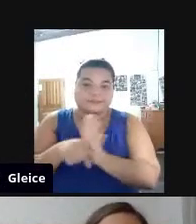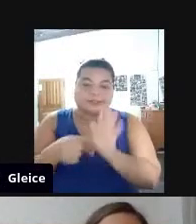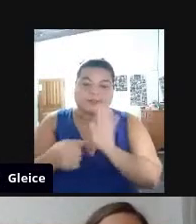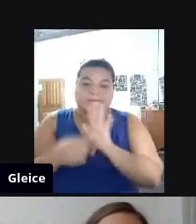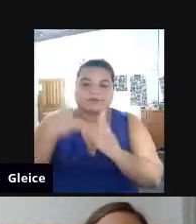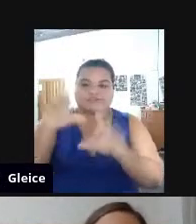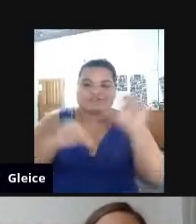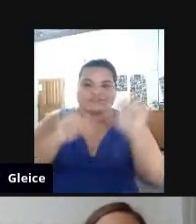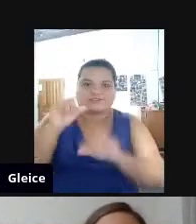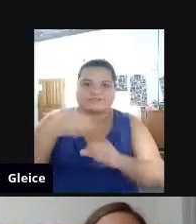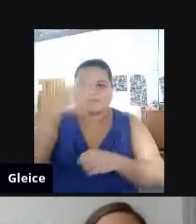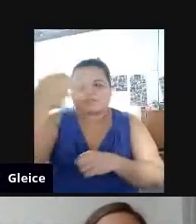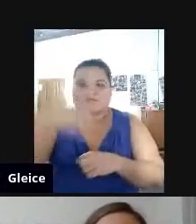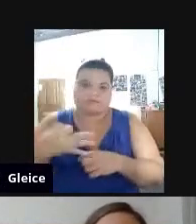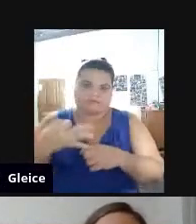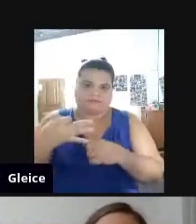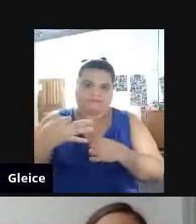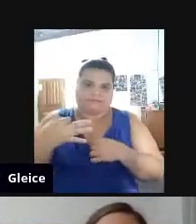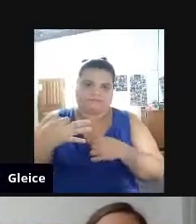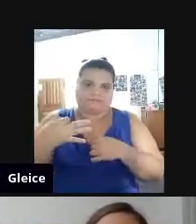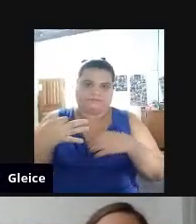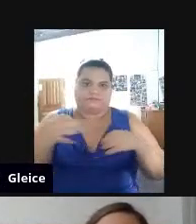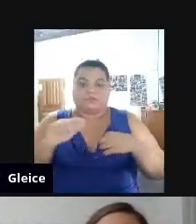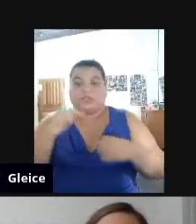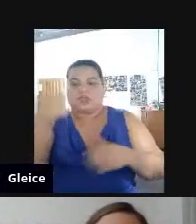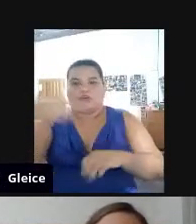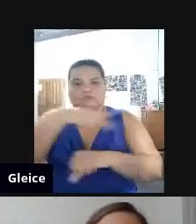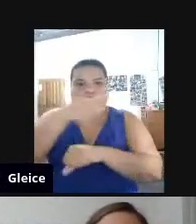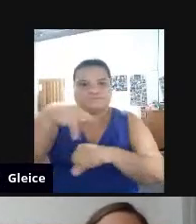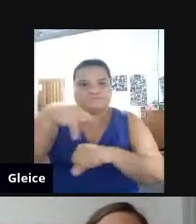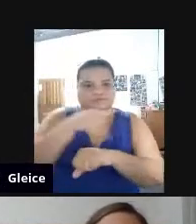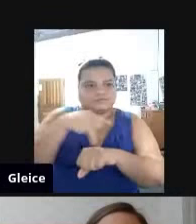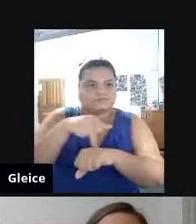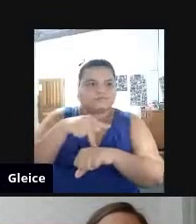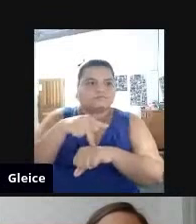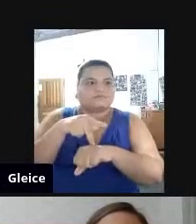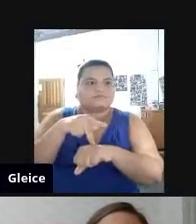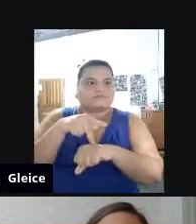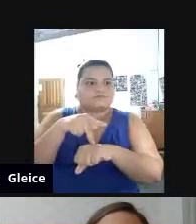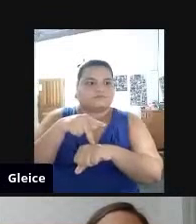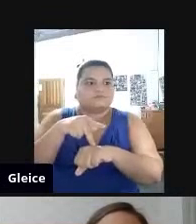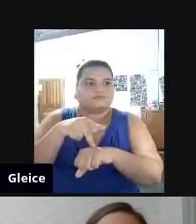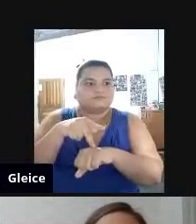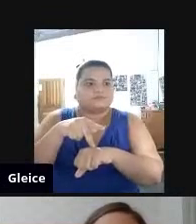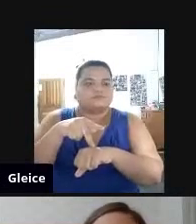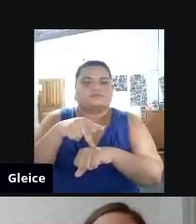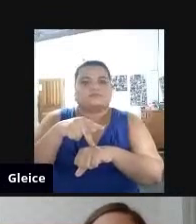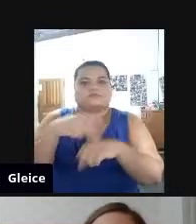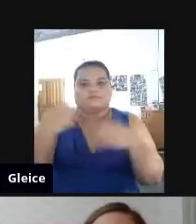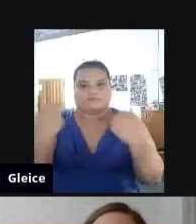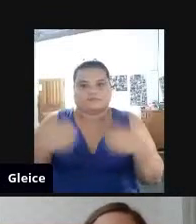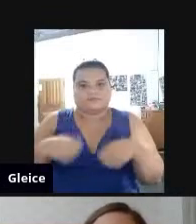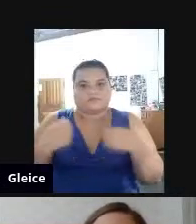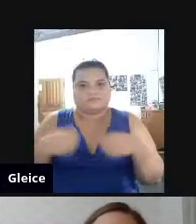aqui no Brasil. Então, em outros países, existe um acompanhamento mais de perto, existem dados